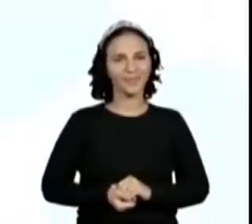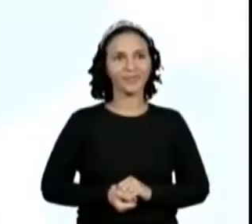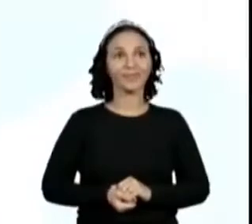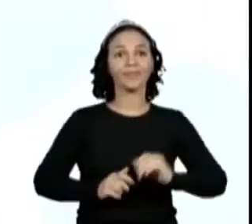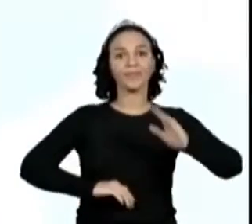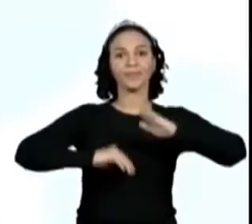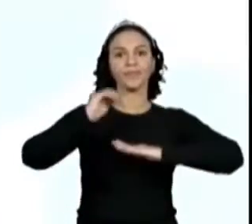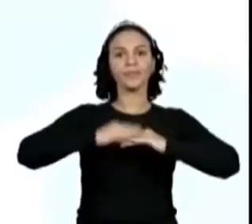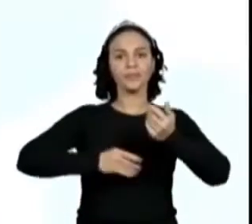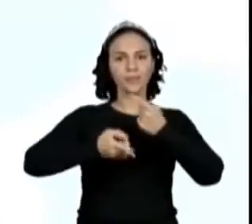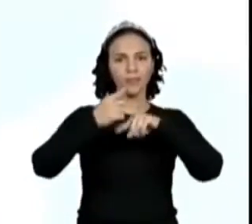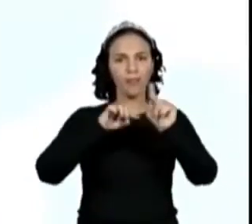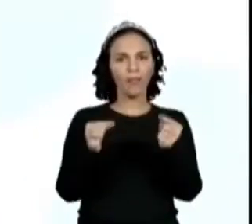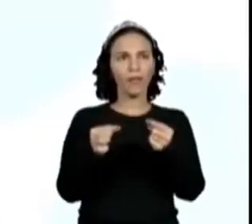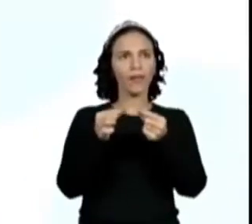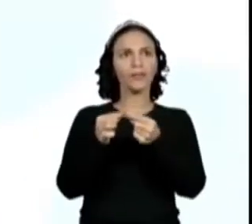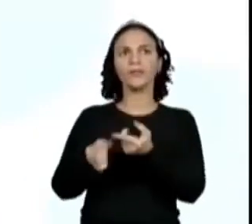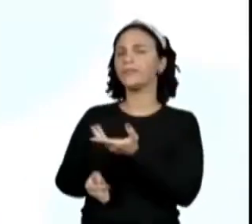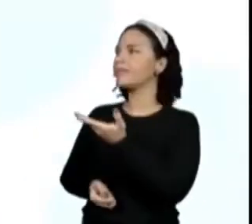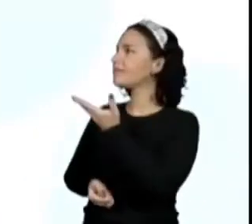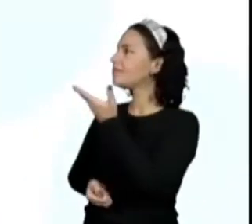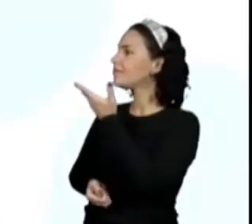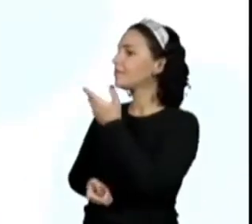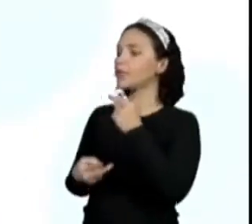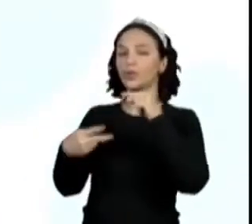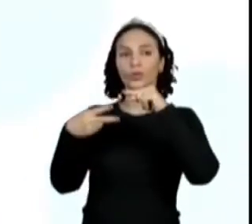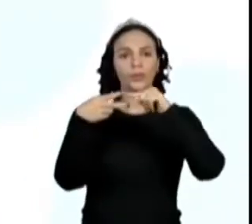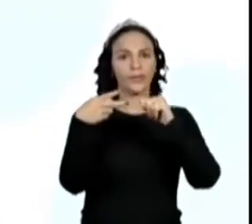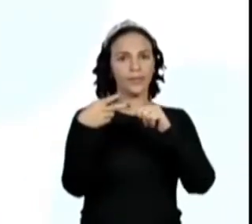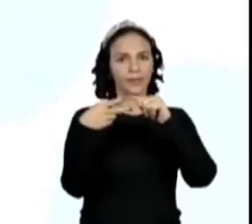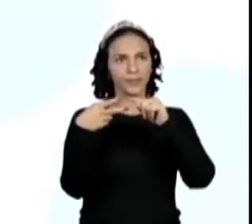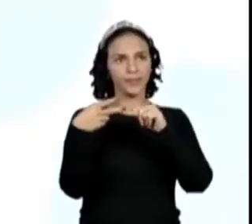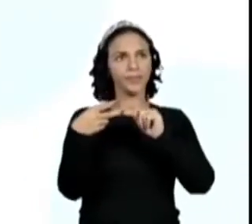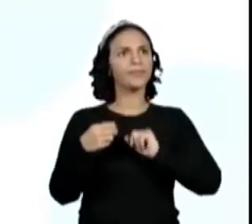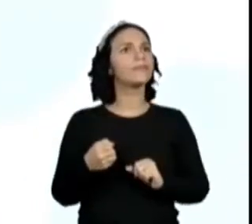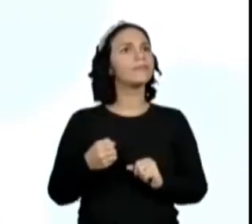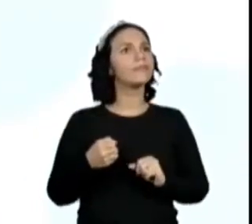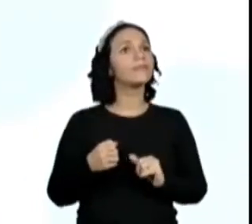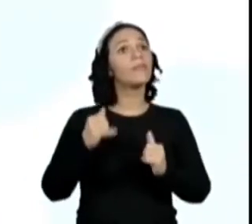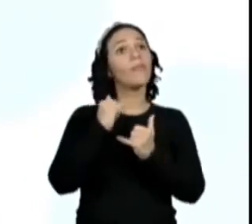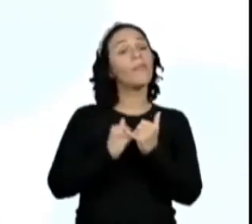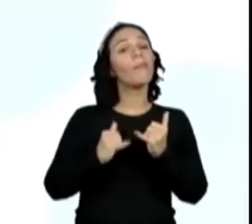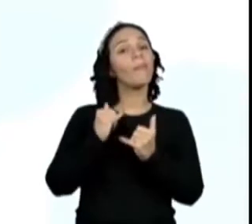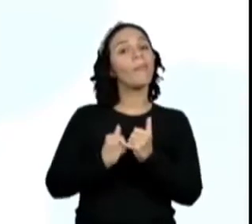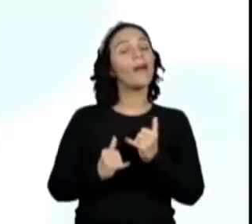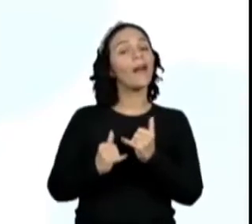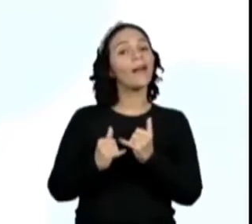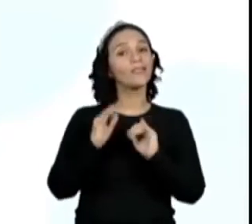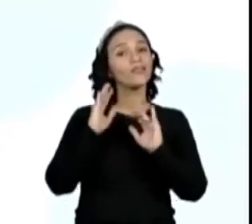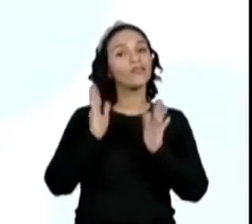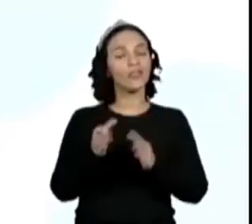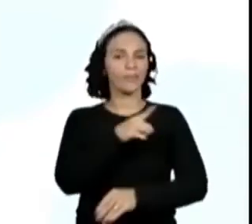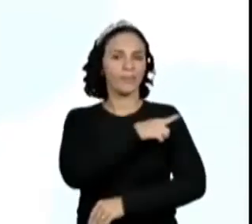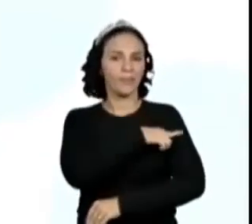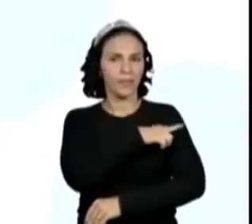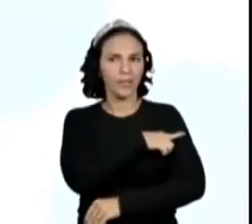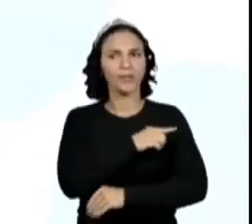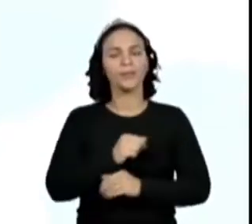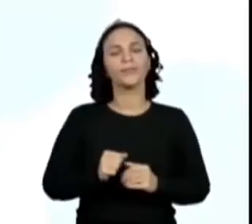Olha a habilidade que envolve hoje, né? Hoje a gente tem duas habilidades muito parecidas com o que a gente já está vendo, que é do primeiro